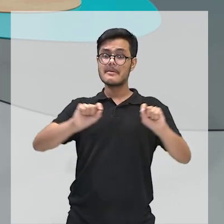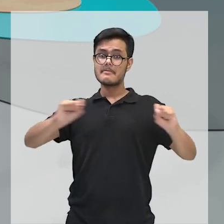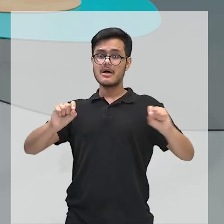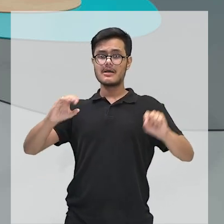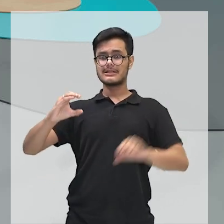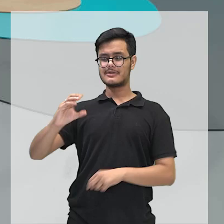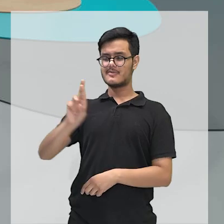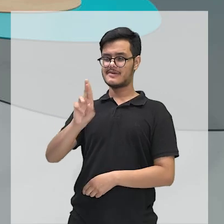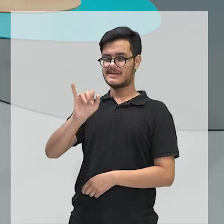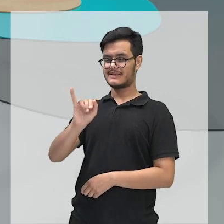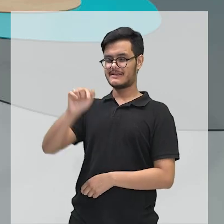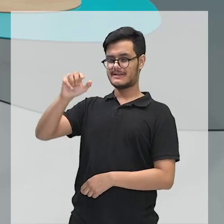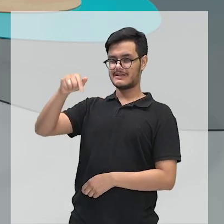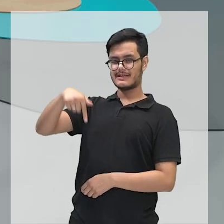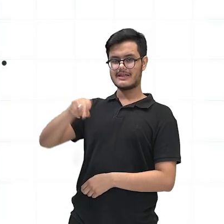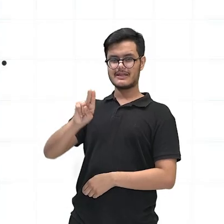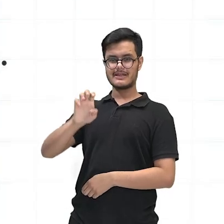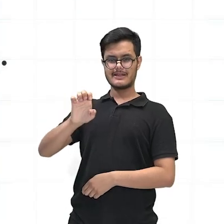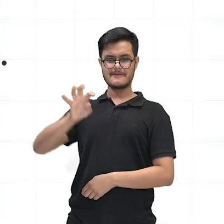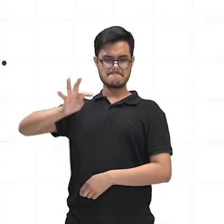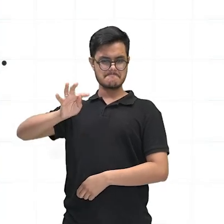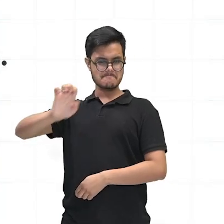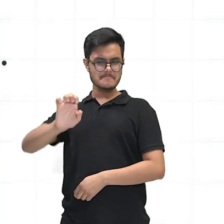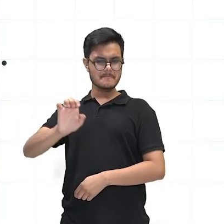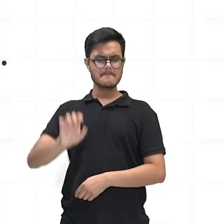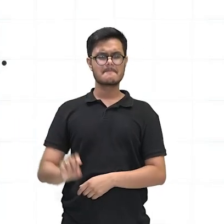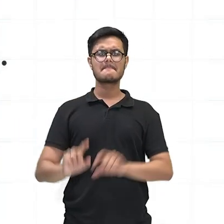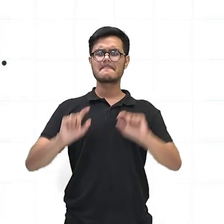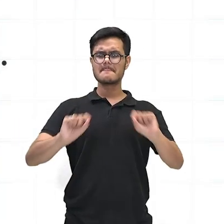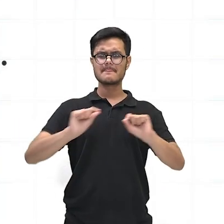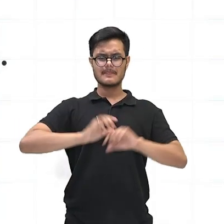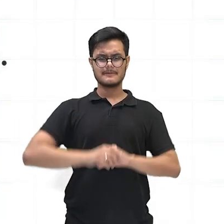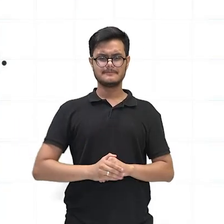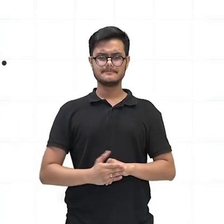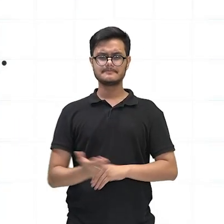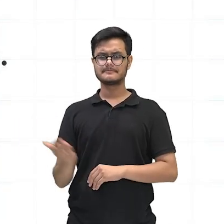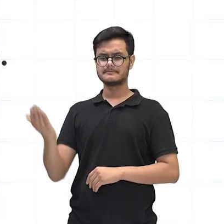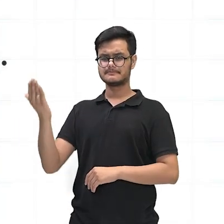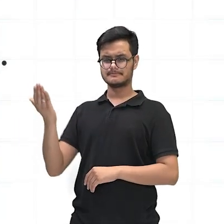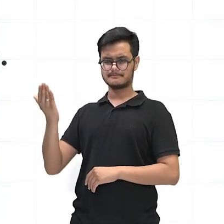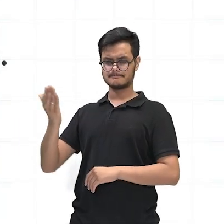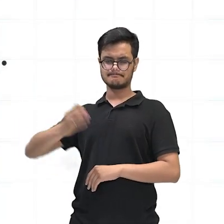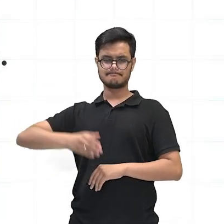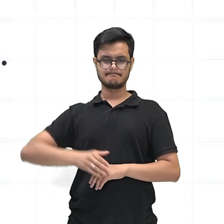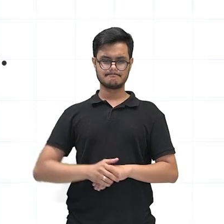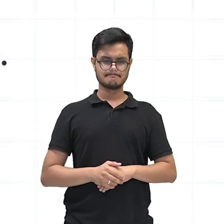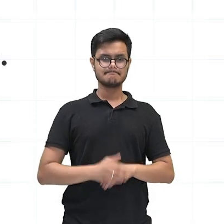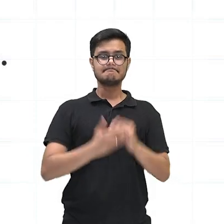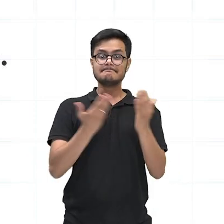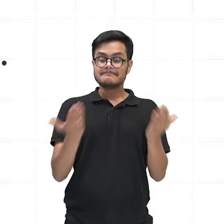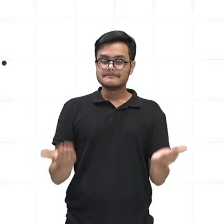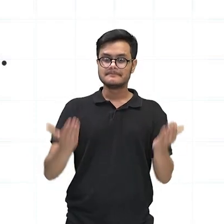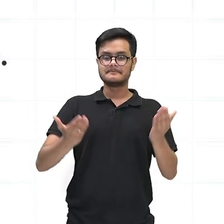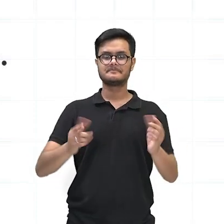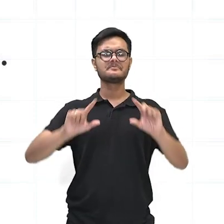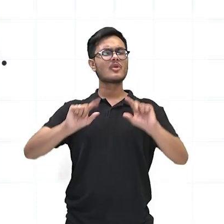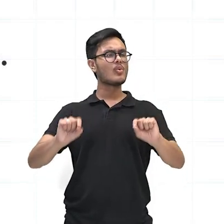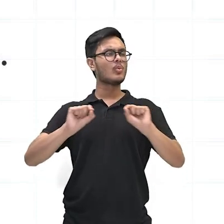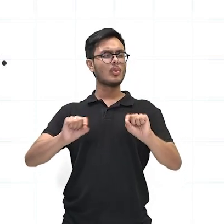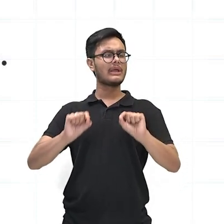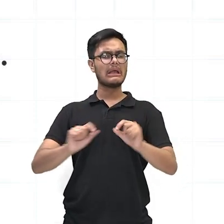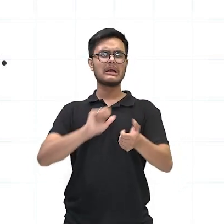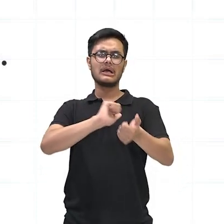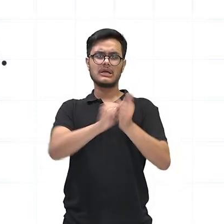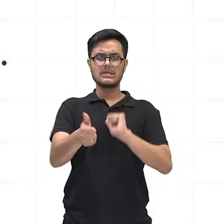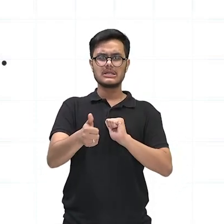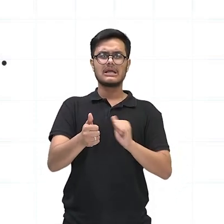o outro é o cricket, tá certo? Então observem aí a definição. Então, o que é um esporte